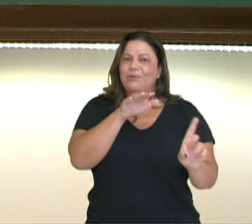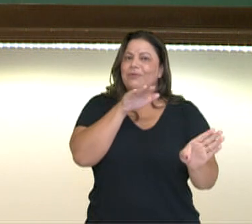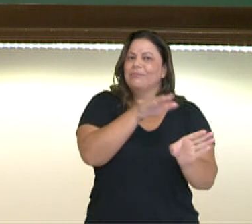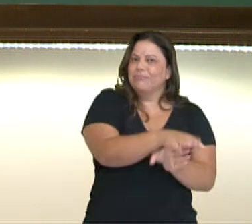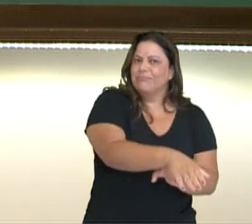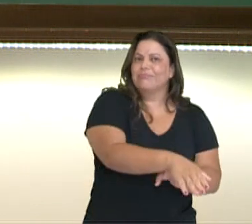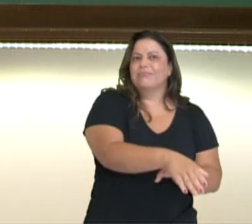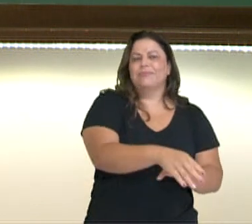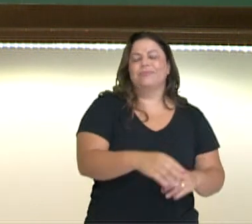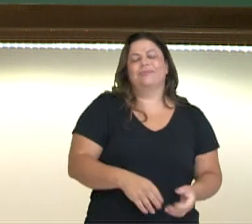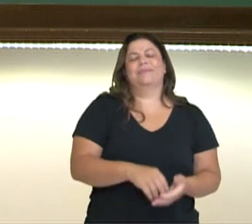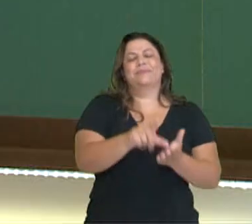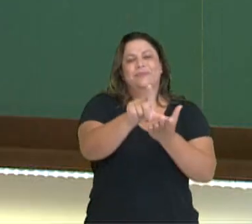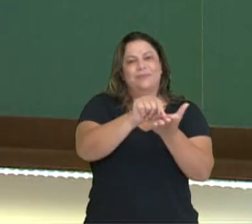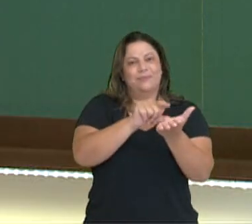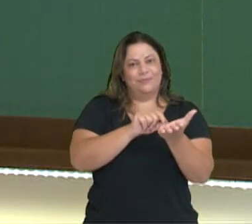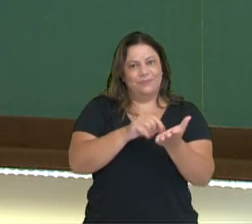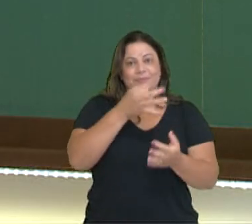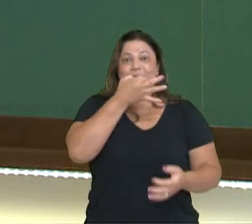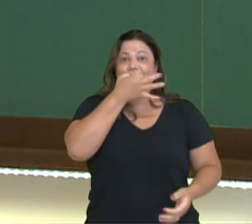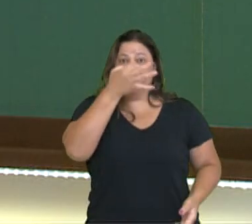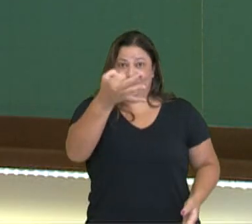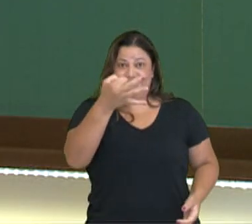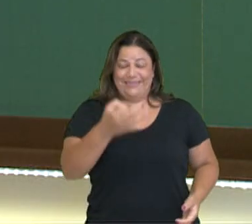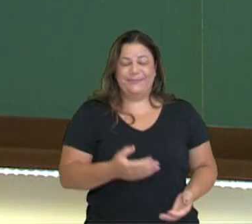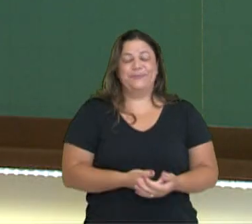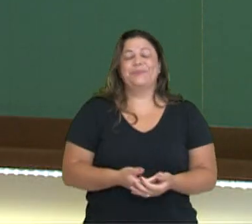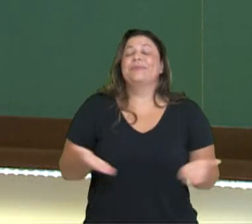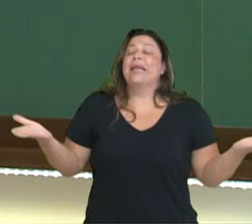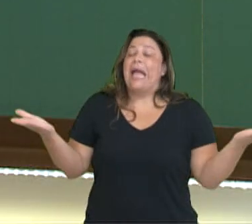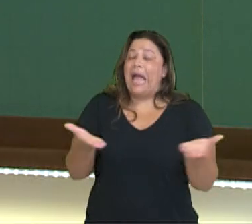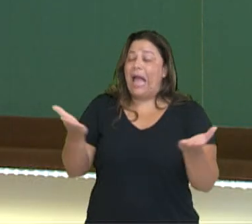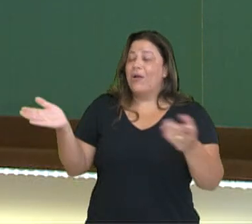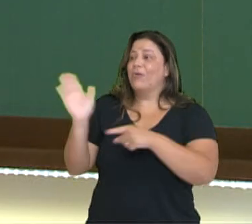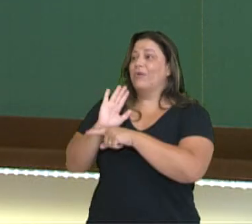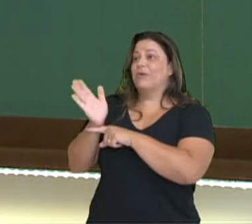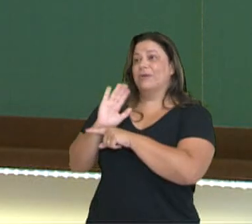opinião. Combinado? Nesse vídeo, nós